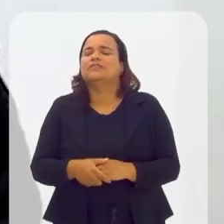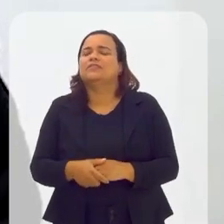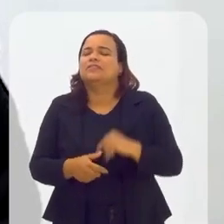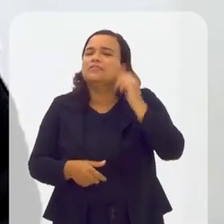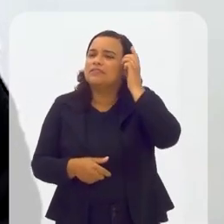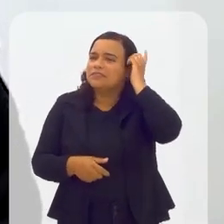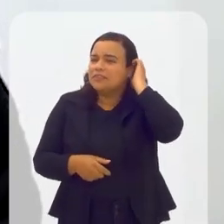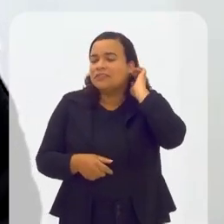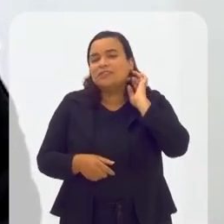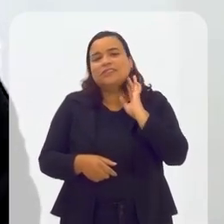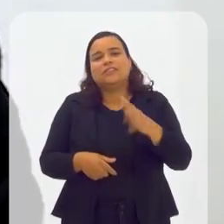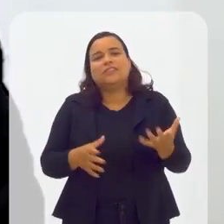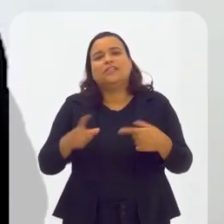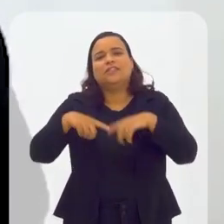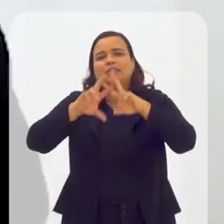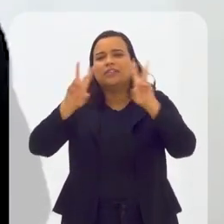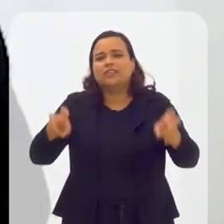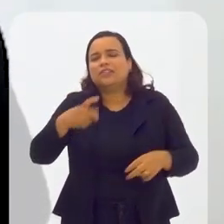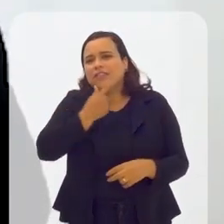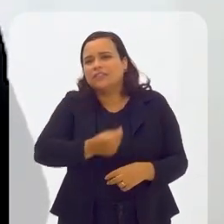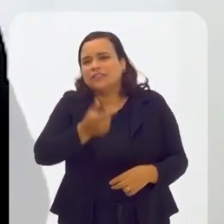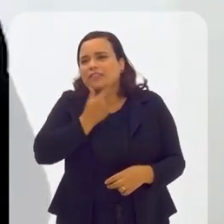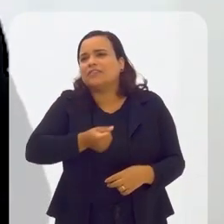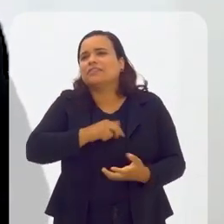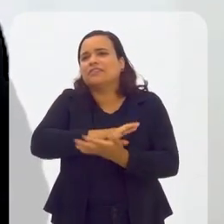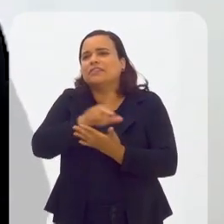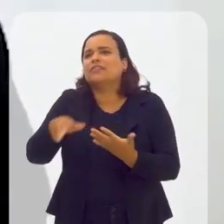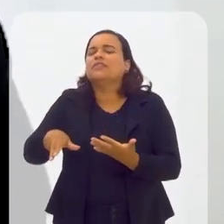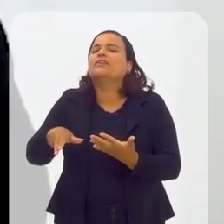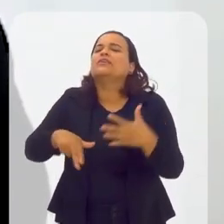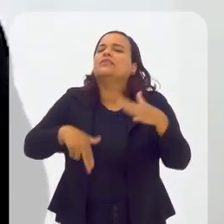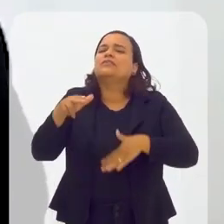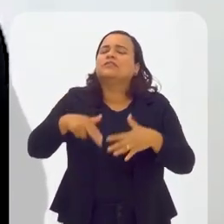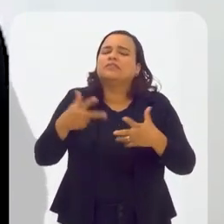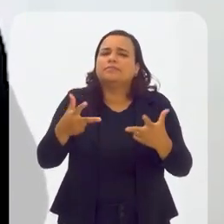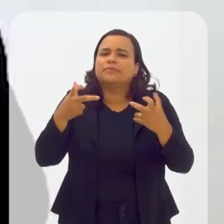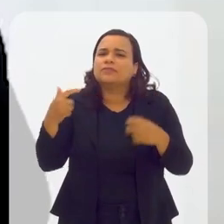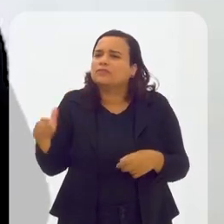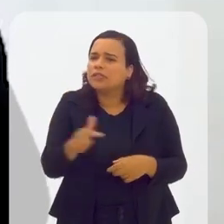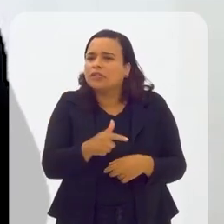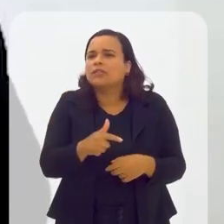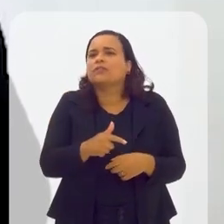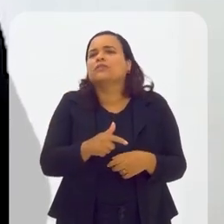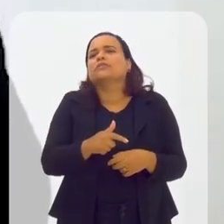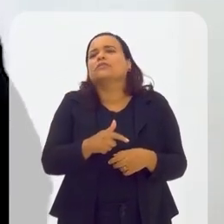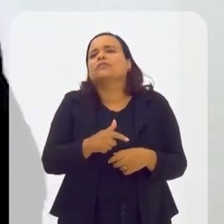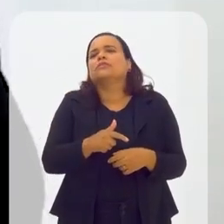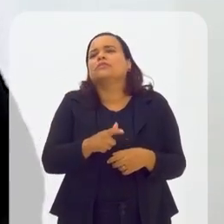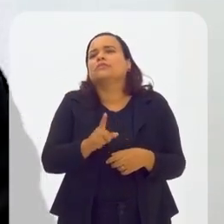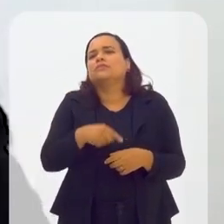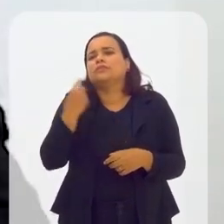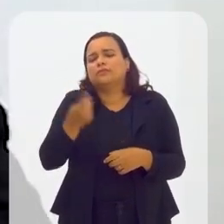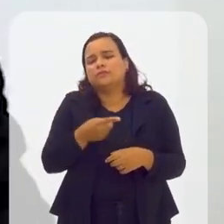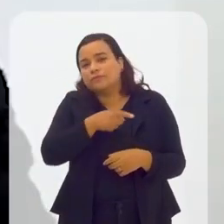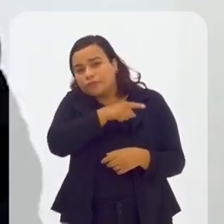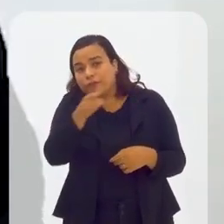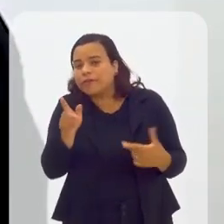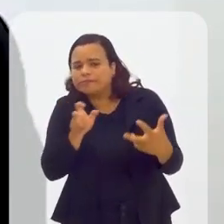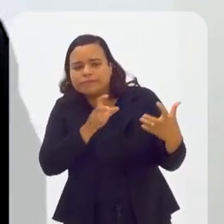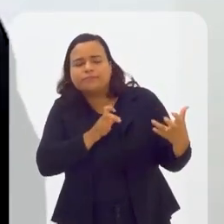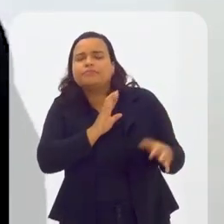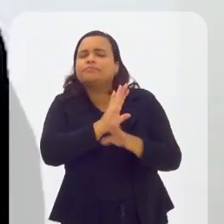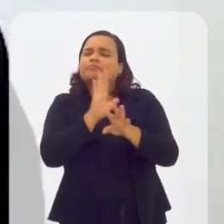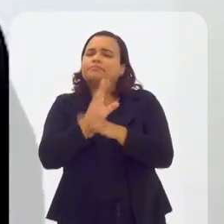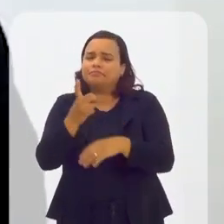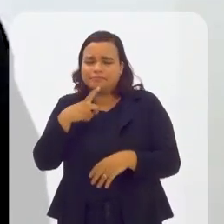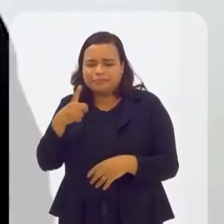importante, está certo? Muitas vezes existem questões que a gente não enxerga e que vocês por